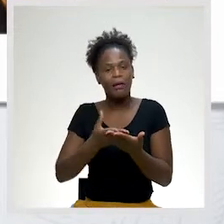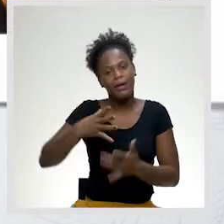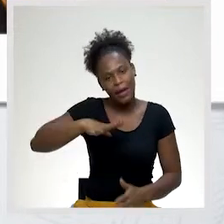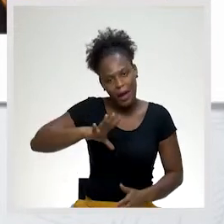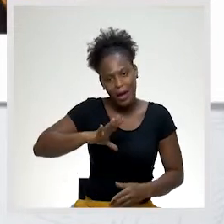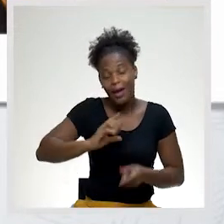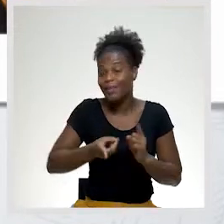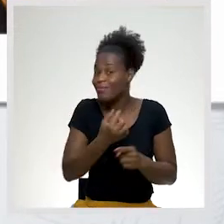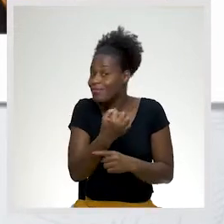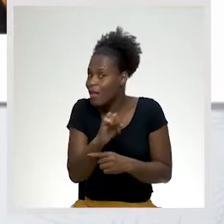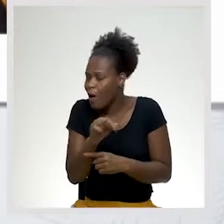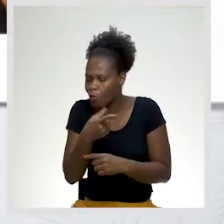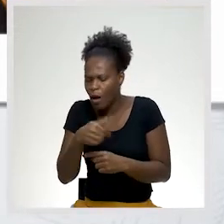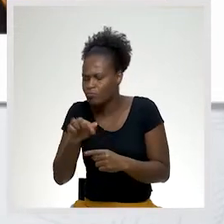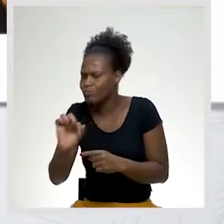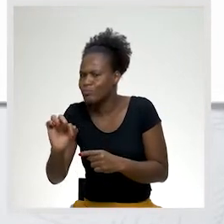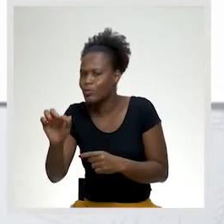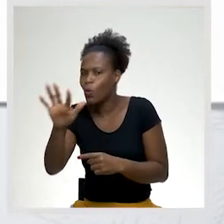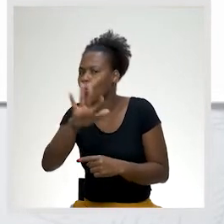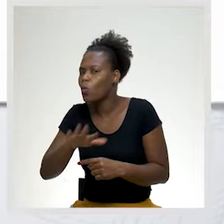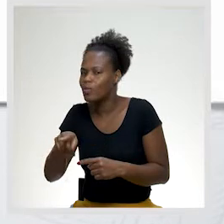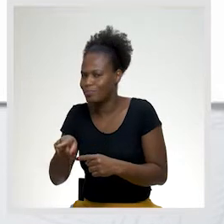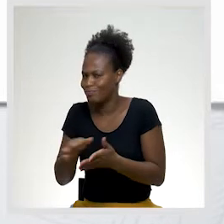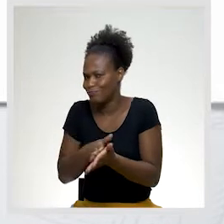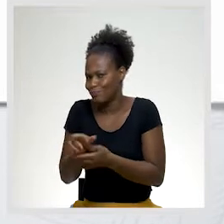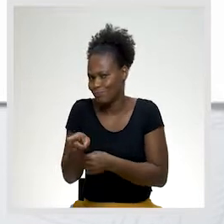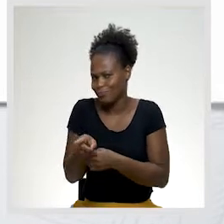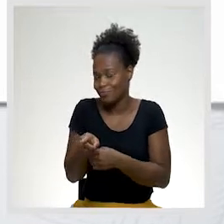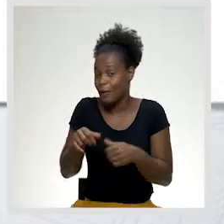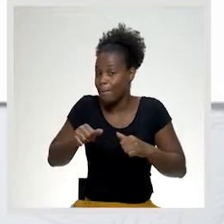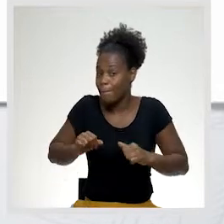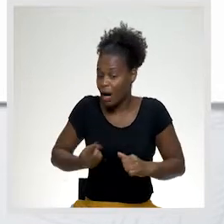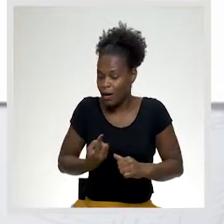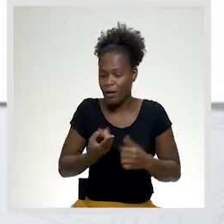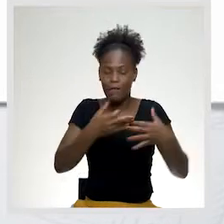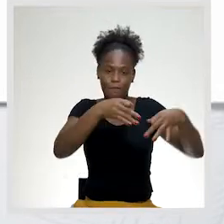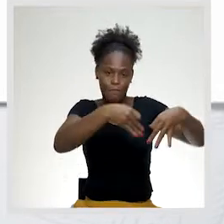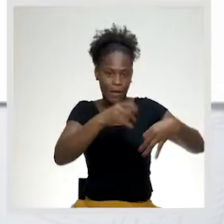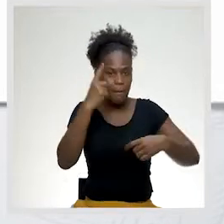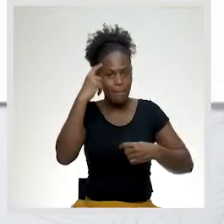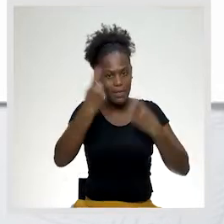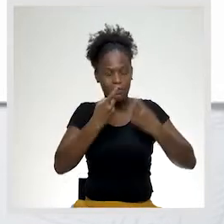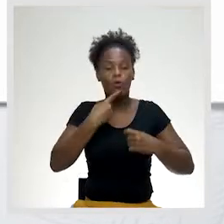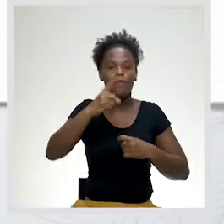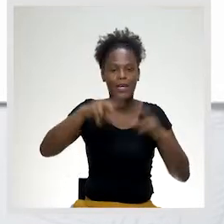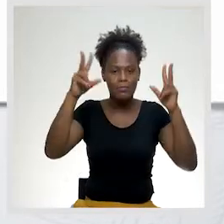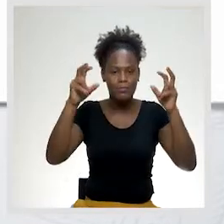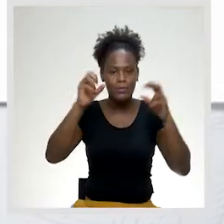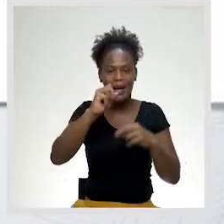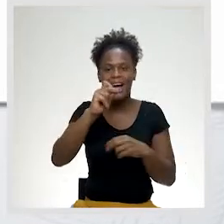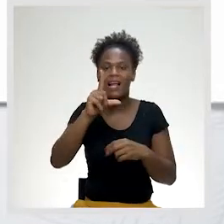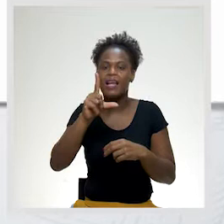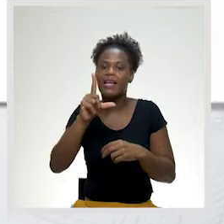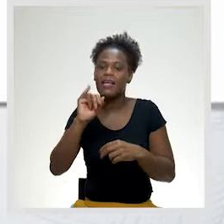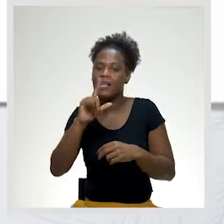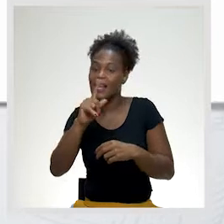que não os utilizemos. E para terminar, mais um pensamento de Galileu: a ciência